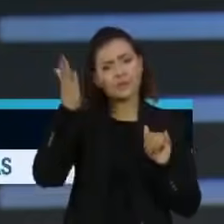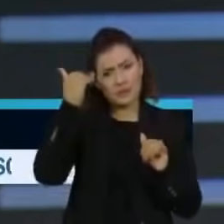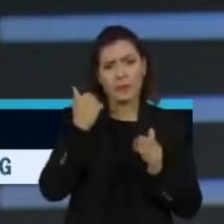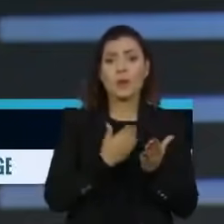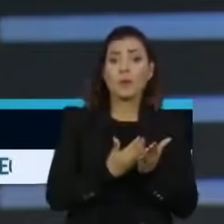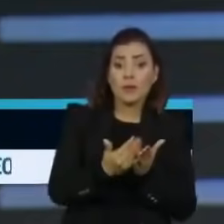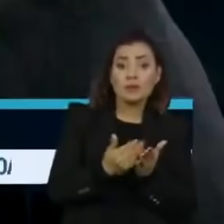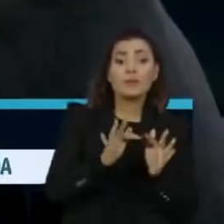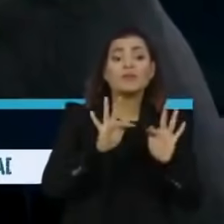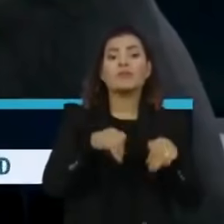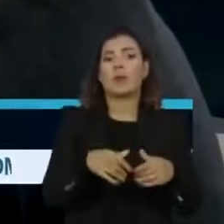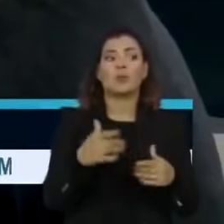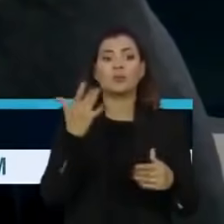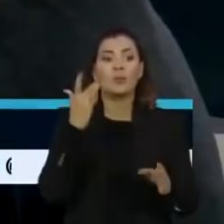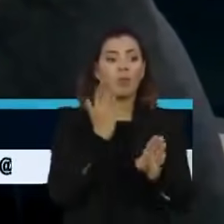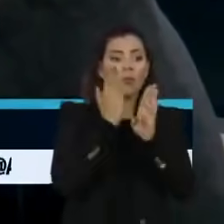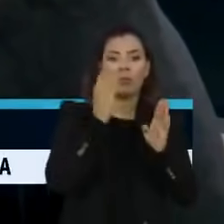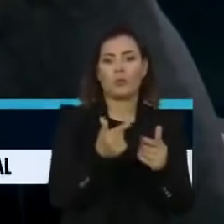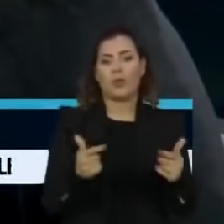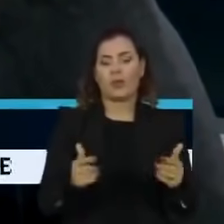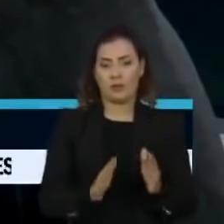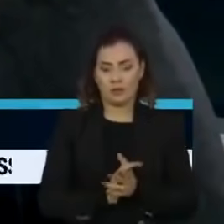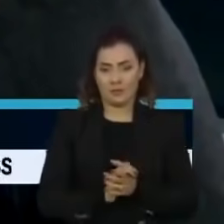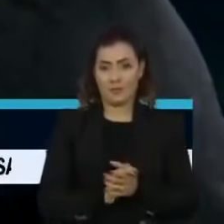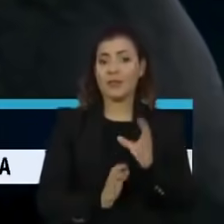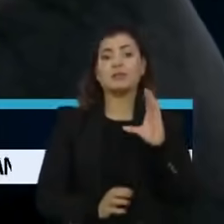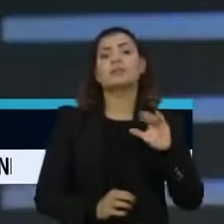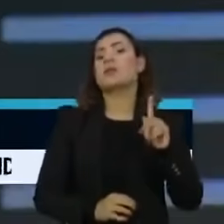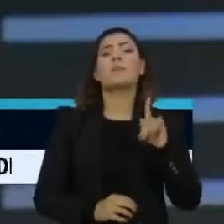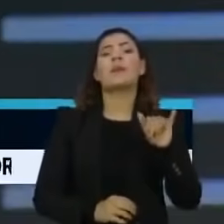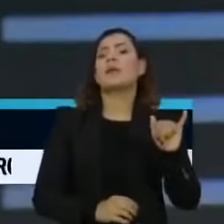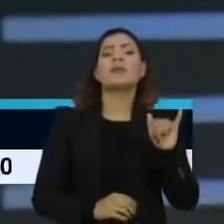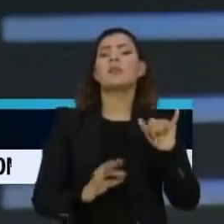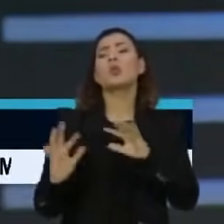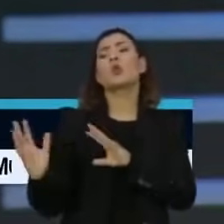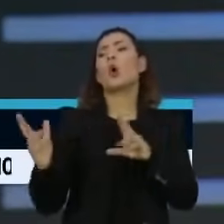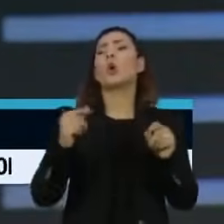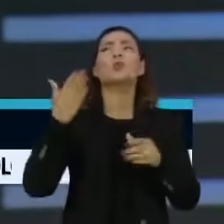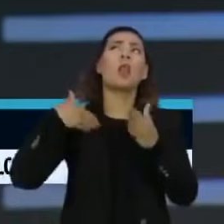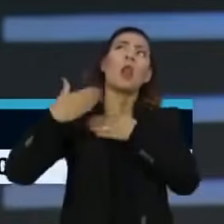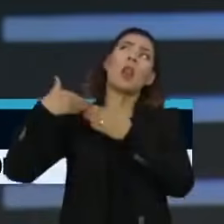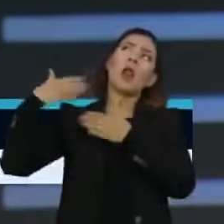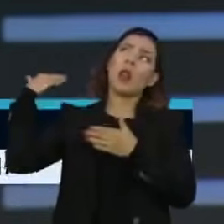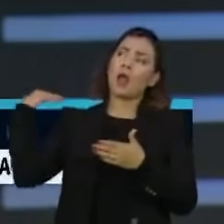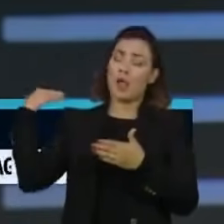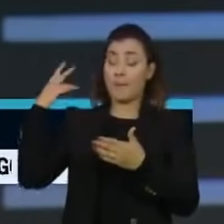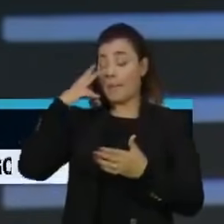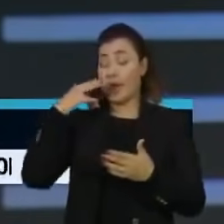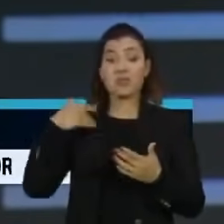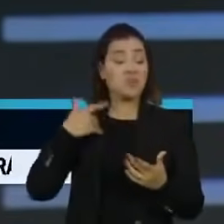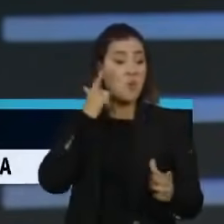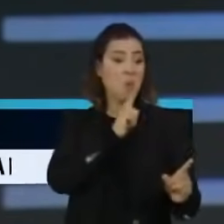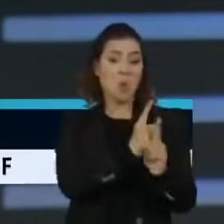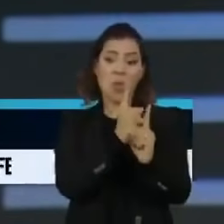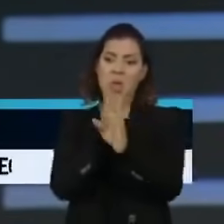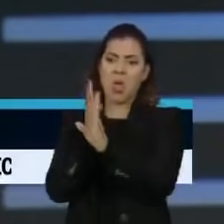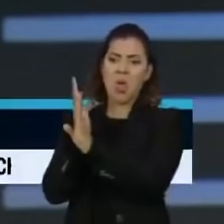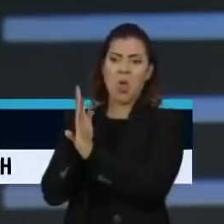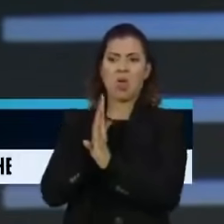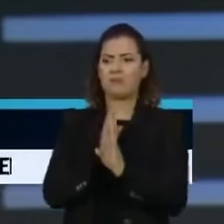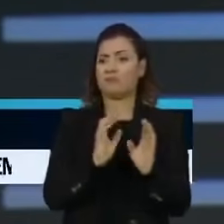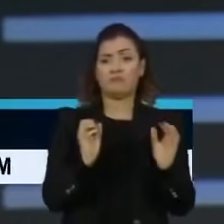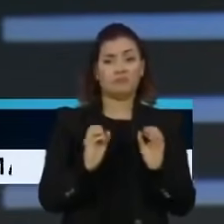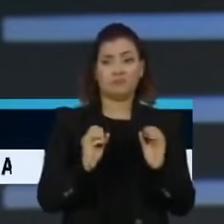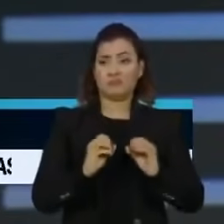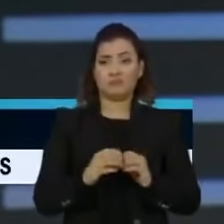sabe como começa não sabe como termina ela não tem uma CPI não tem um histórico grandioso no País tá elas ao mesmo